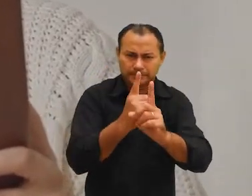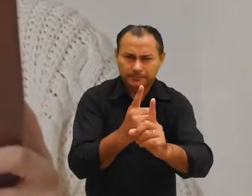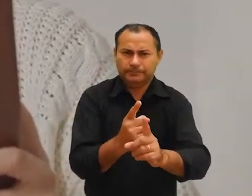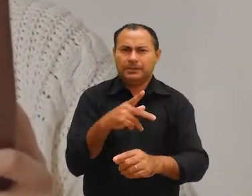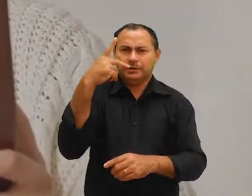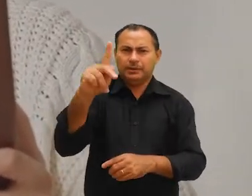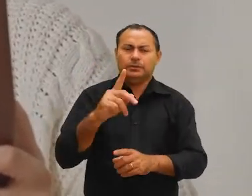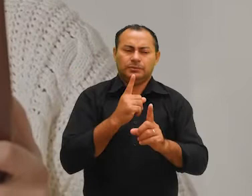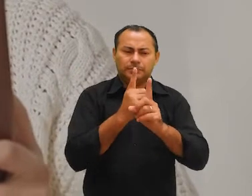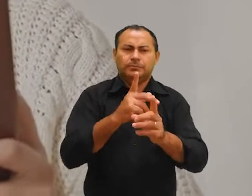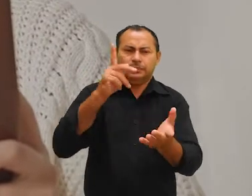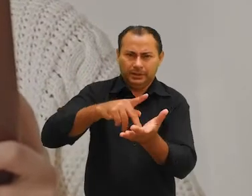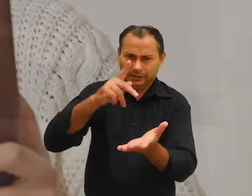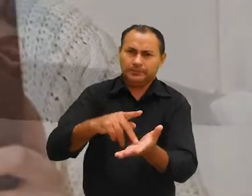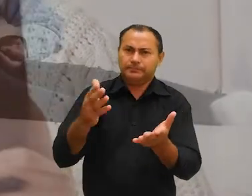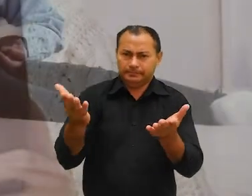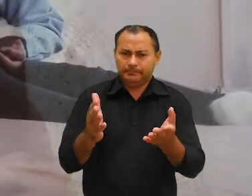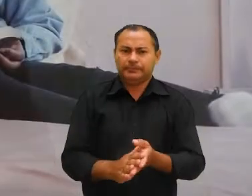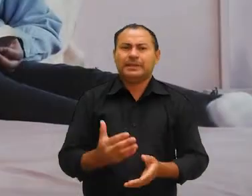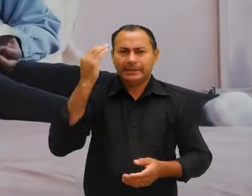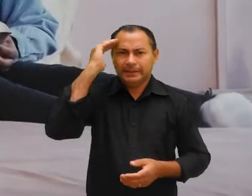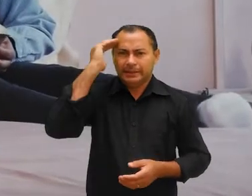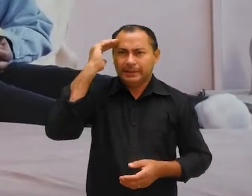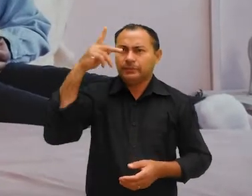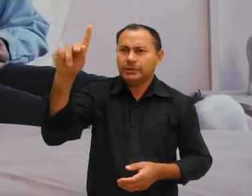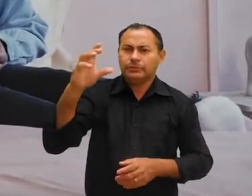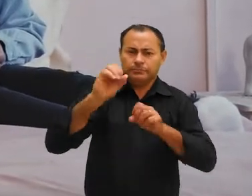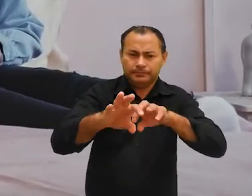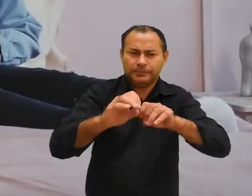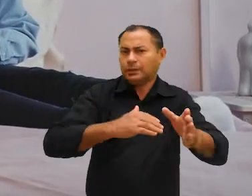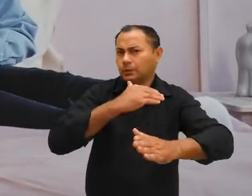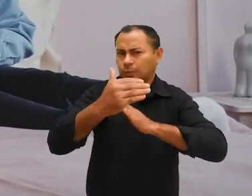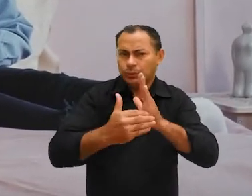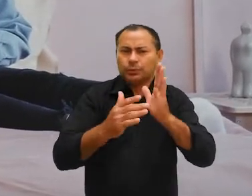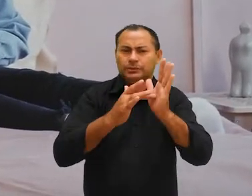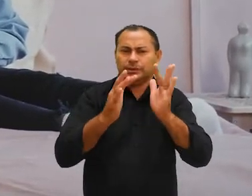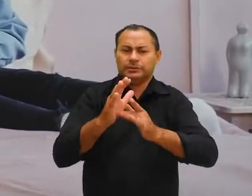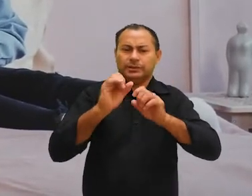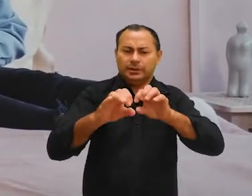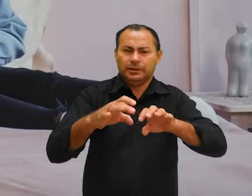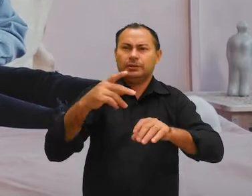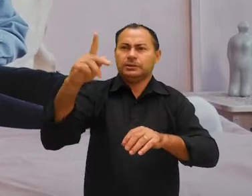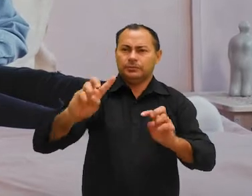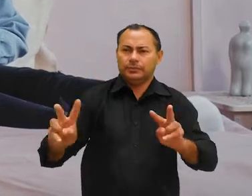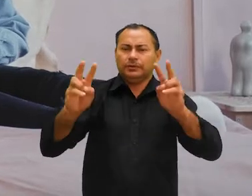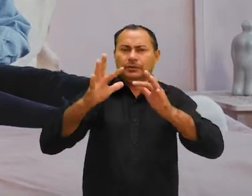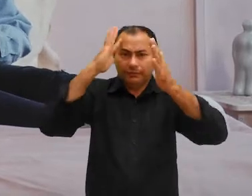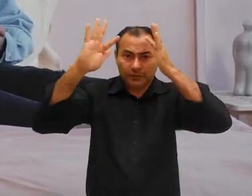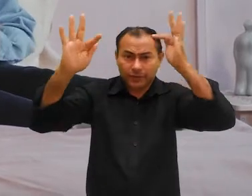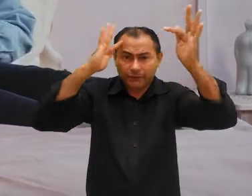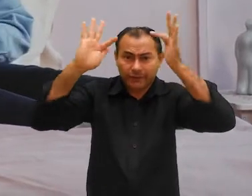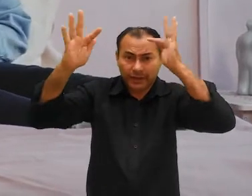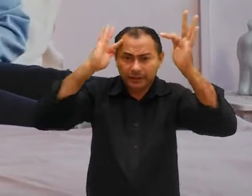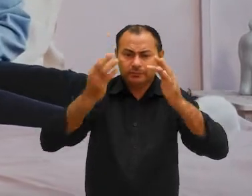para os seus discípulos para os seus discípulos verdadeiros Que entenderam os eu ensino tudo que ele ensinou os seus valores EA sua Filosofia